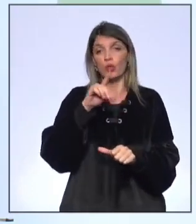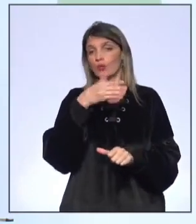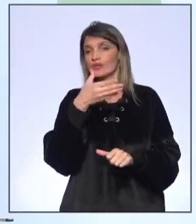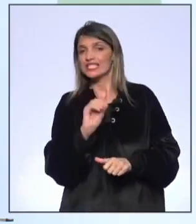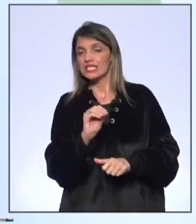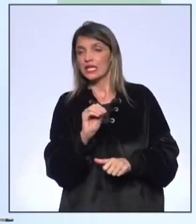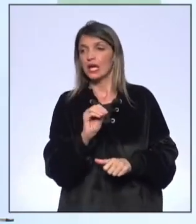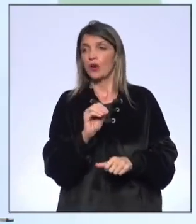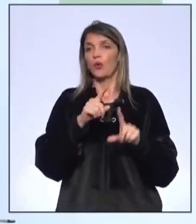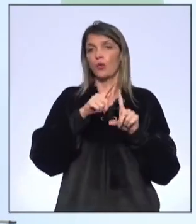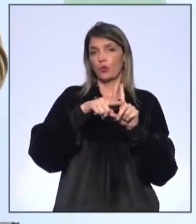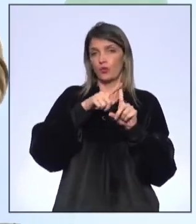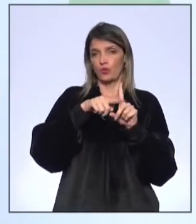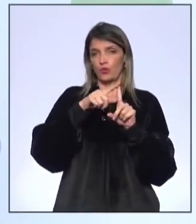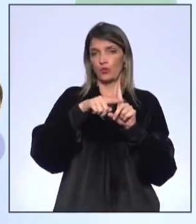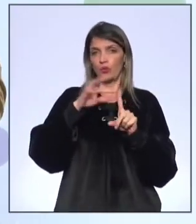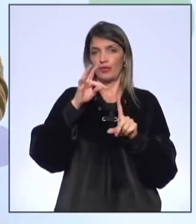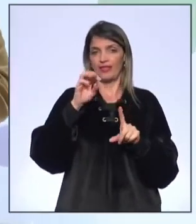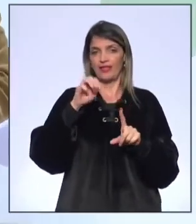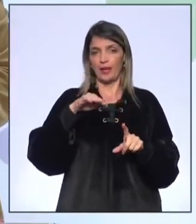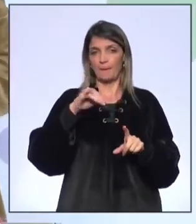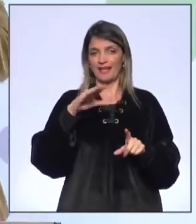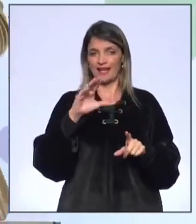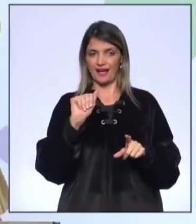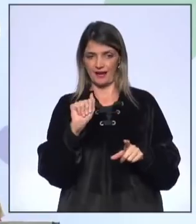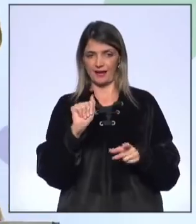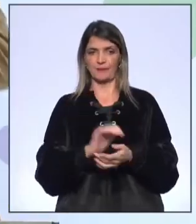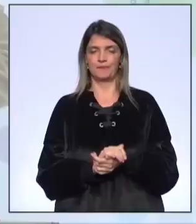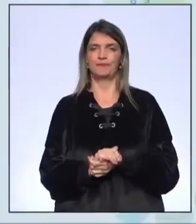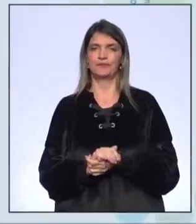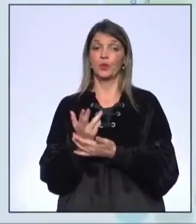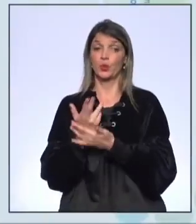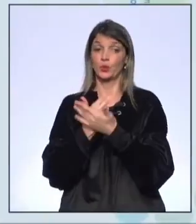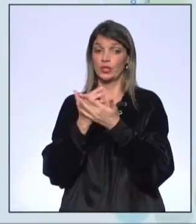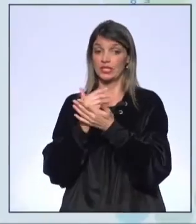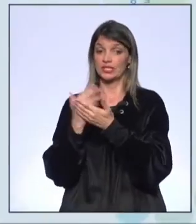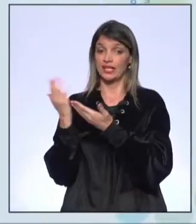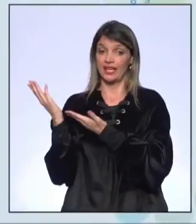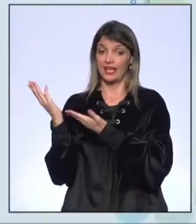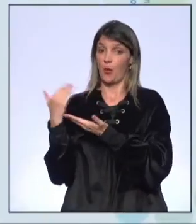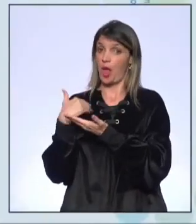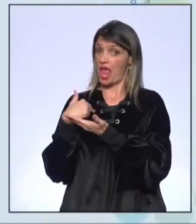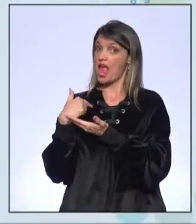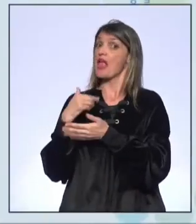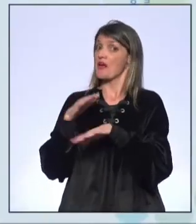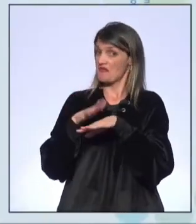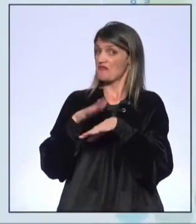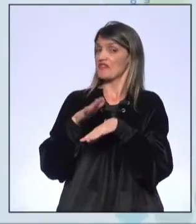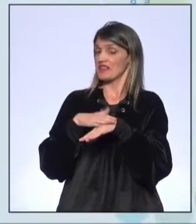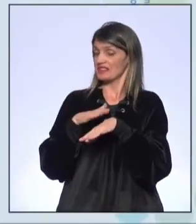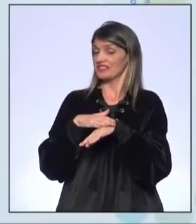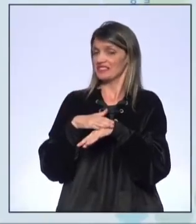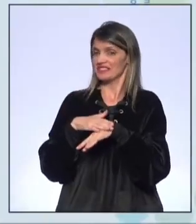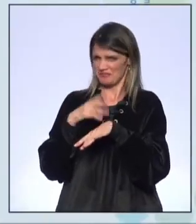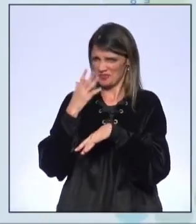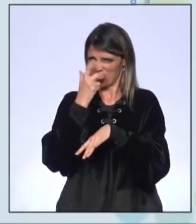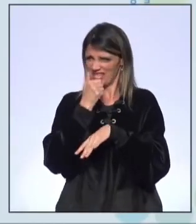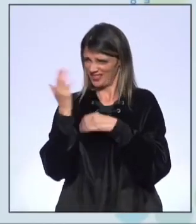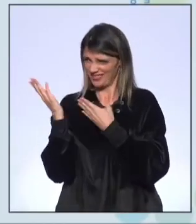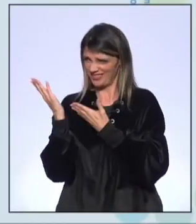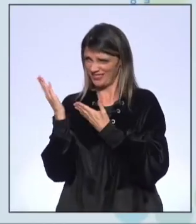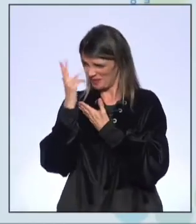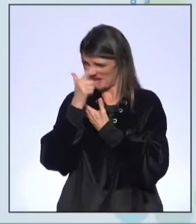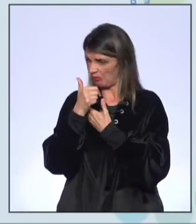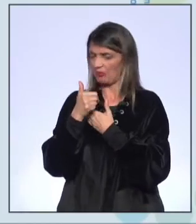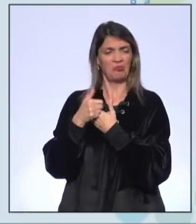tá, no caso. Então, tem um desenho para vocês aí, ó. Esse desenho eu que fiz em casa, olha que desenho bonito, né? Não é um desenho bonito, Carol? Perfeito, Bonito, nossa.